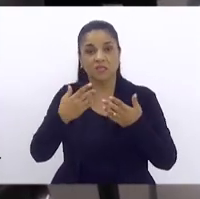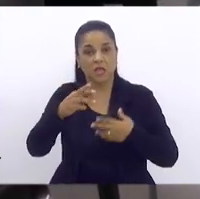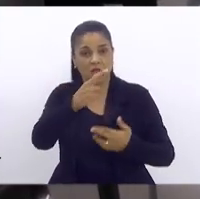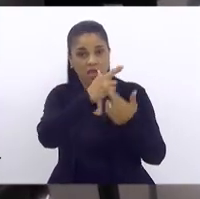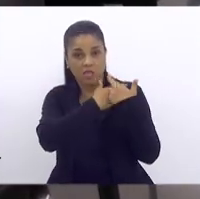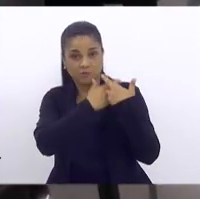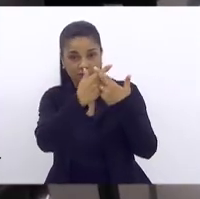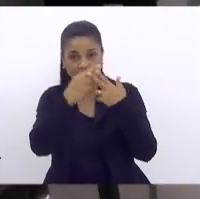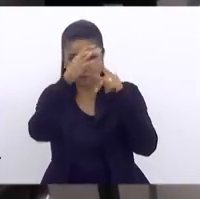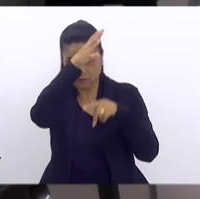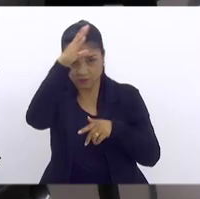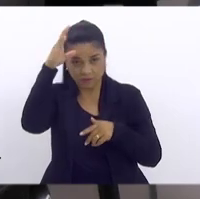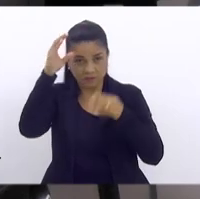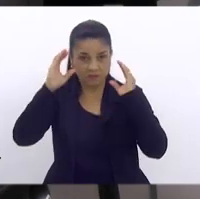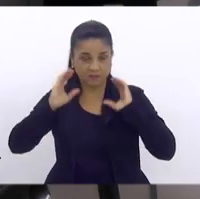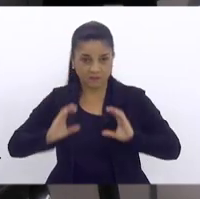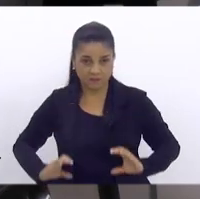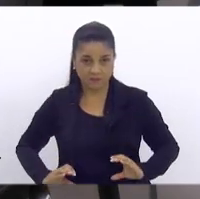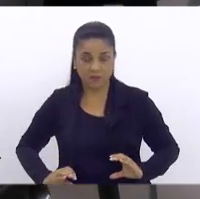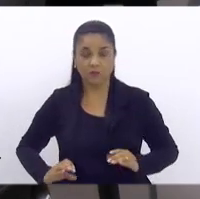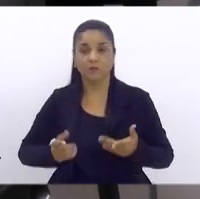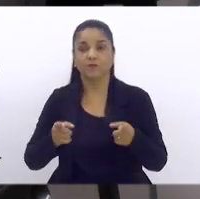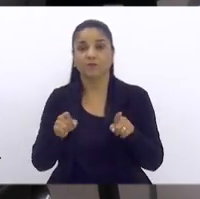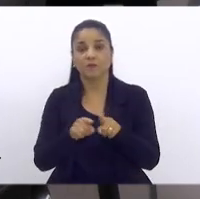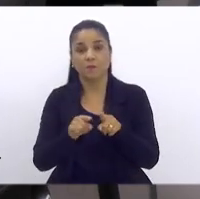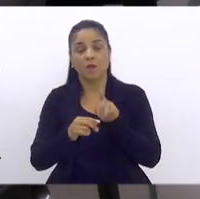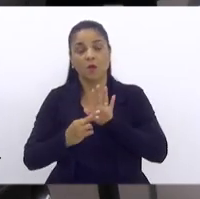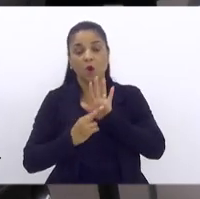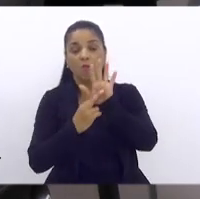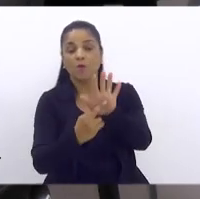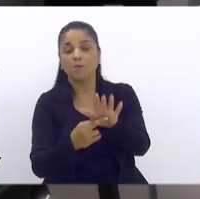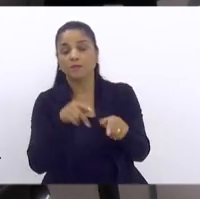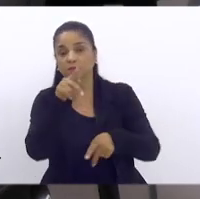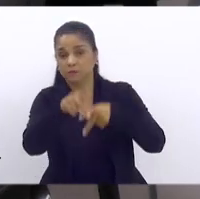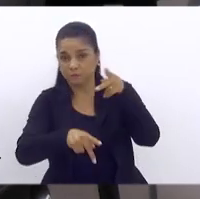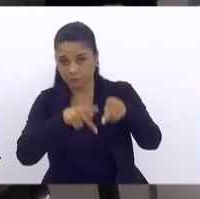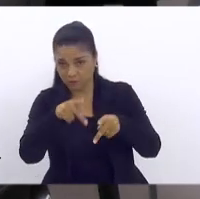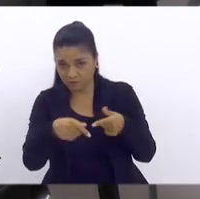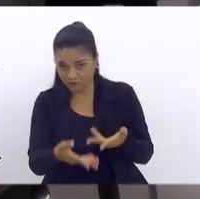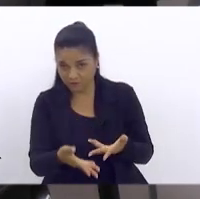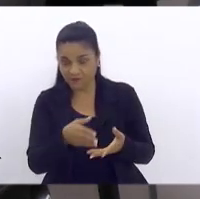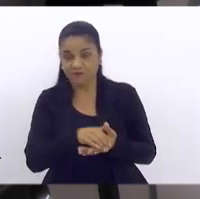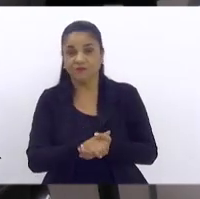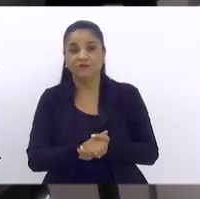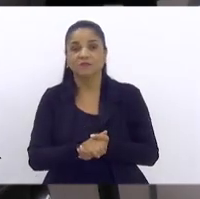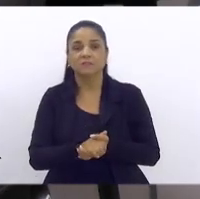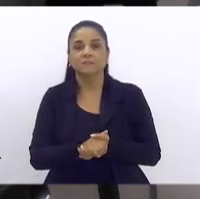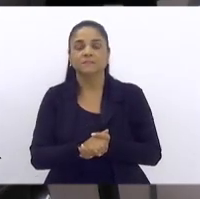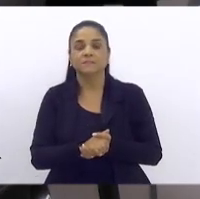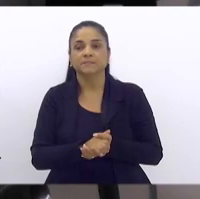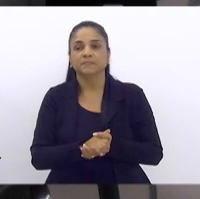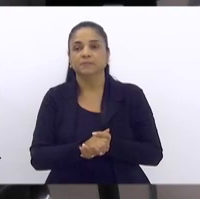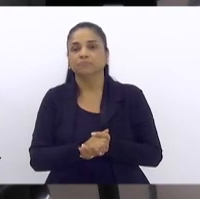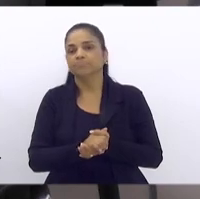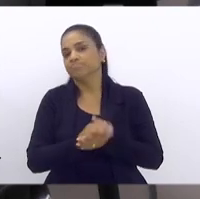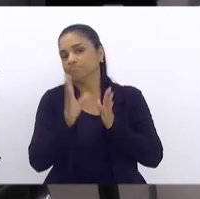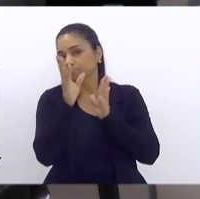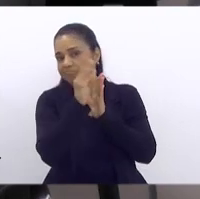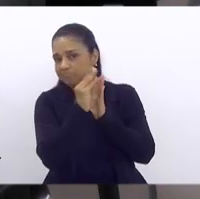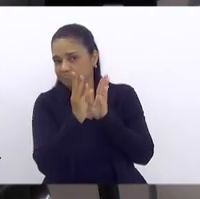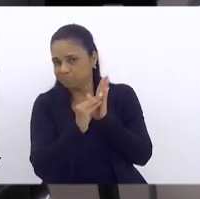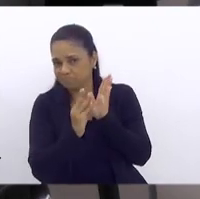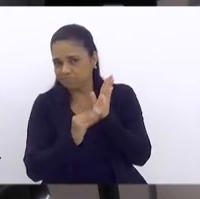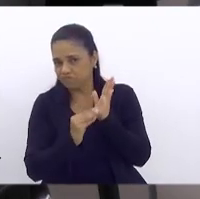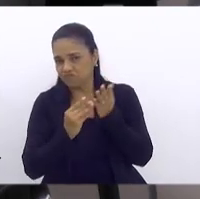cidadãos com os representantes. Então, isso não entrou de nenhuma forma em qualquer tipo